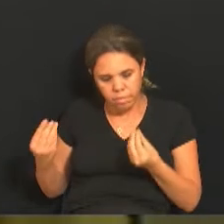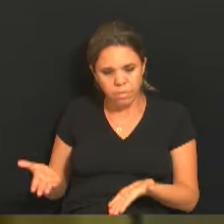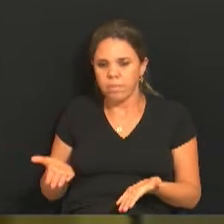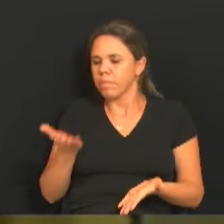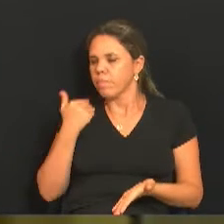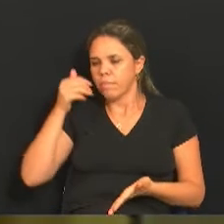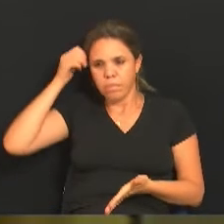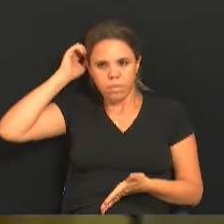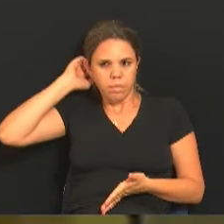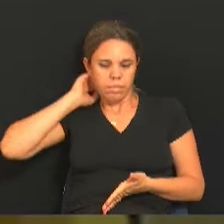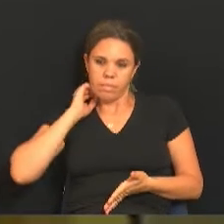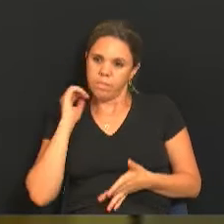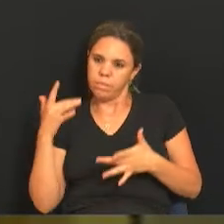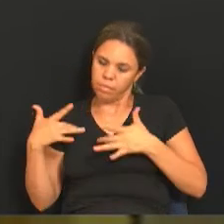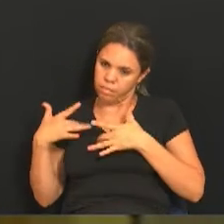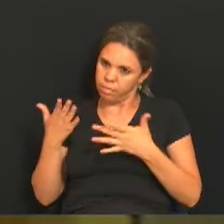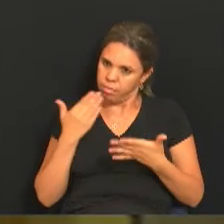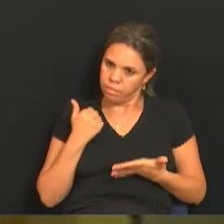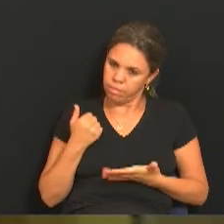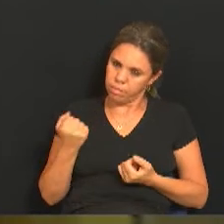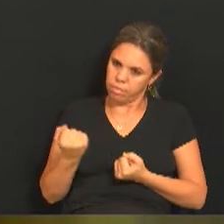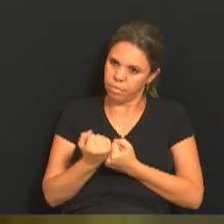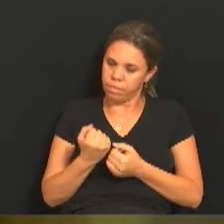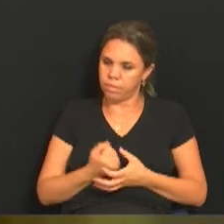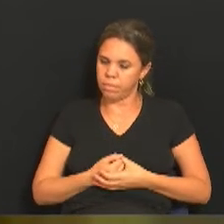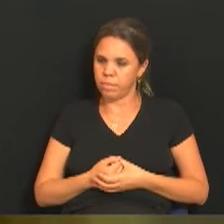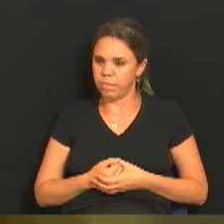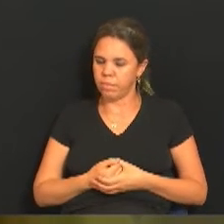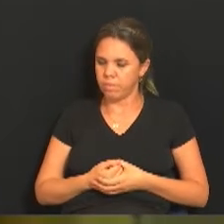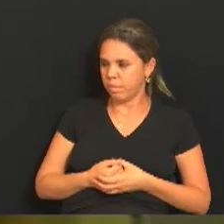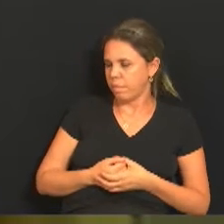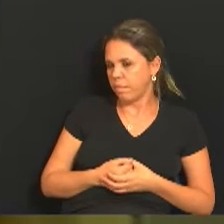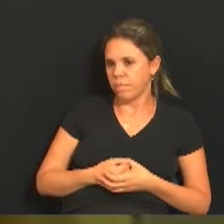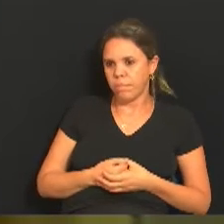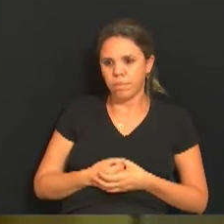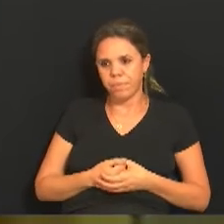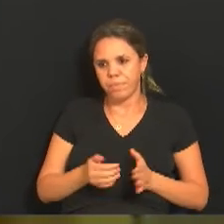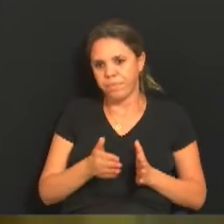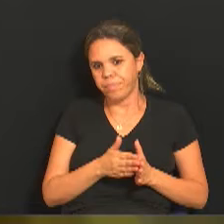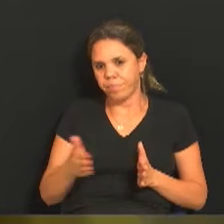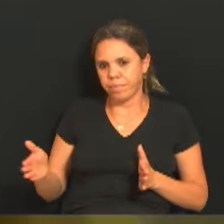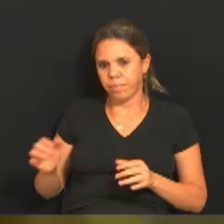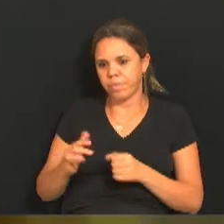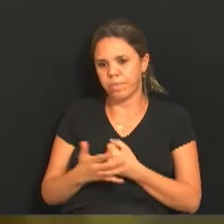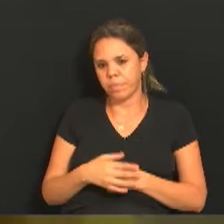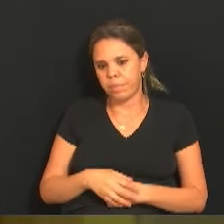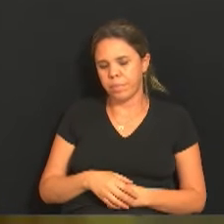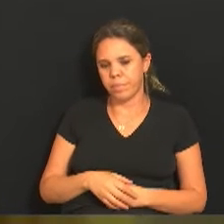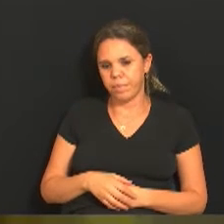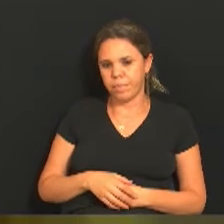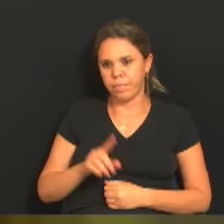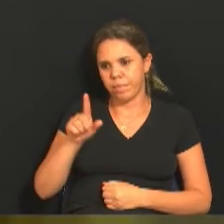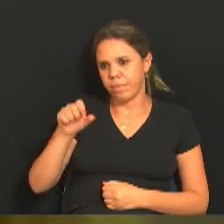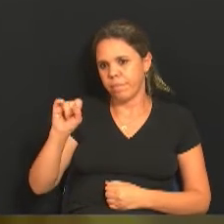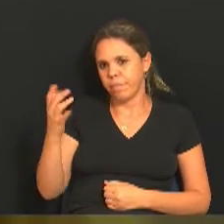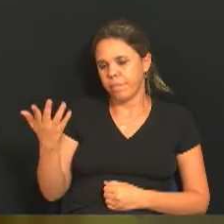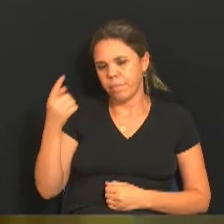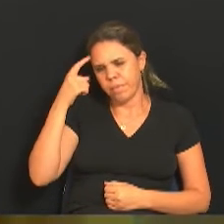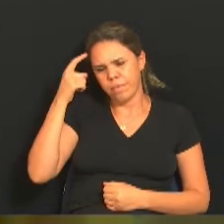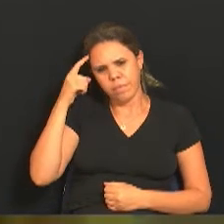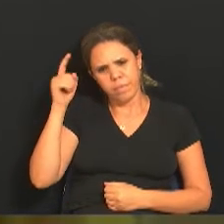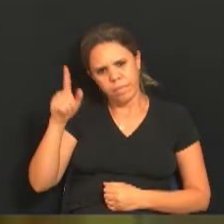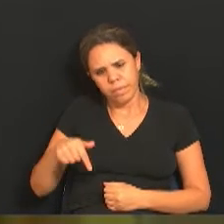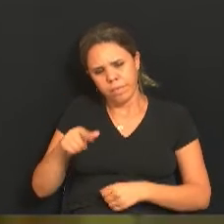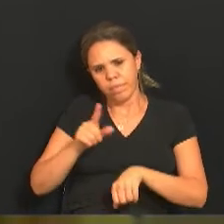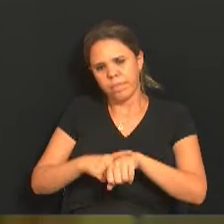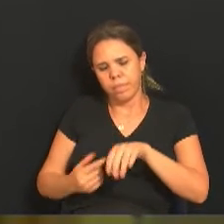alimentação para suprir então, a alimentação dessa população nesse período de pandemia. Isso se pensou que era